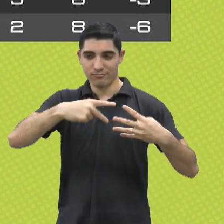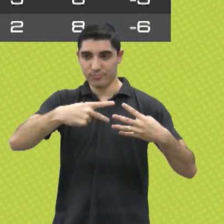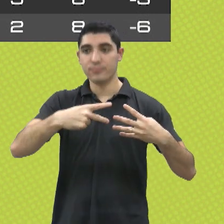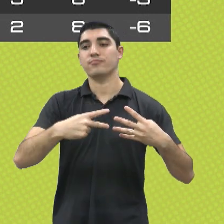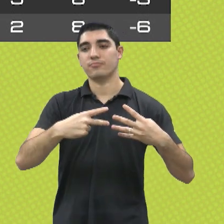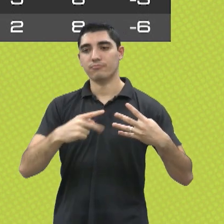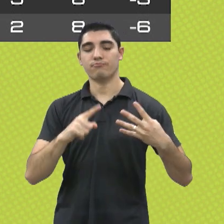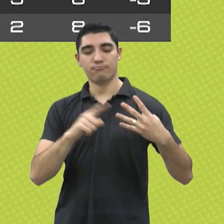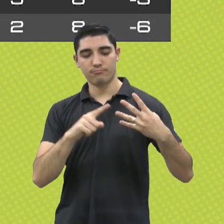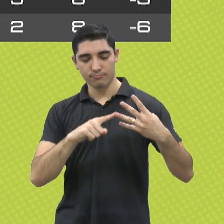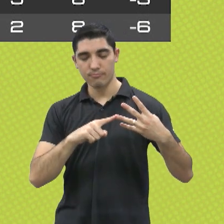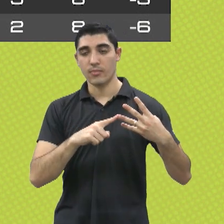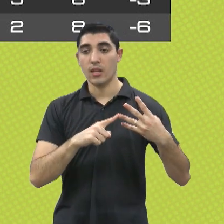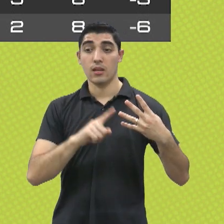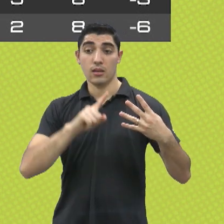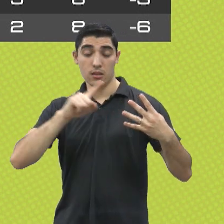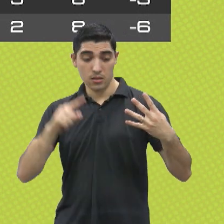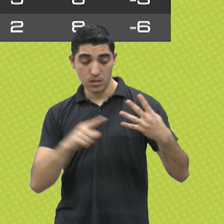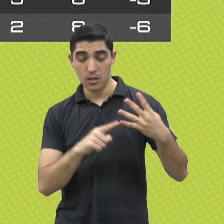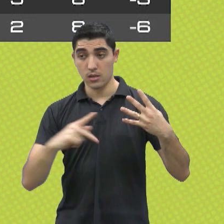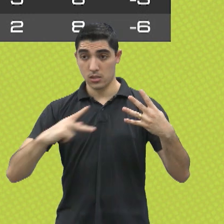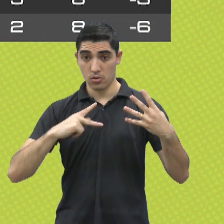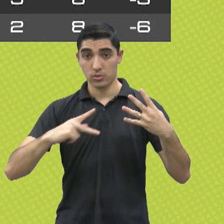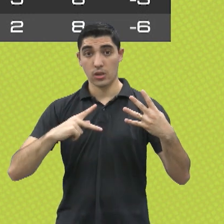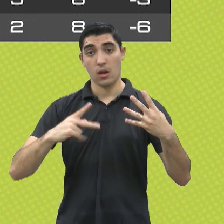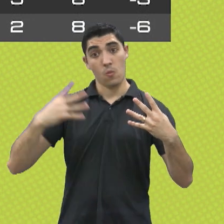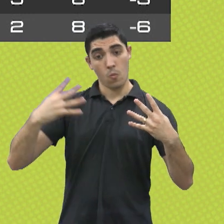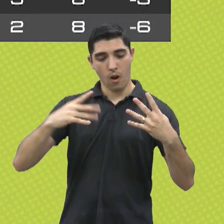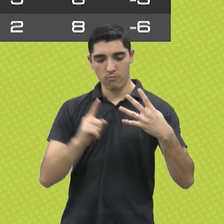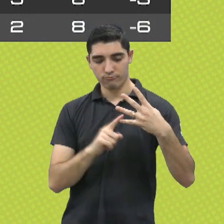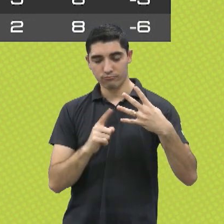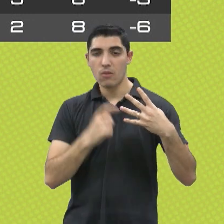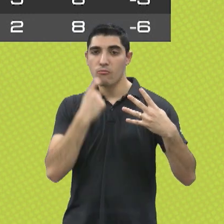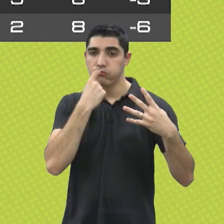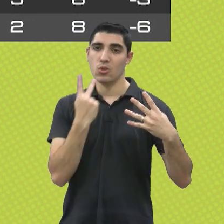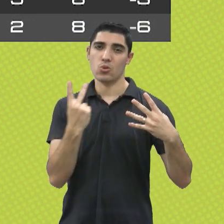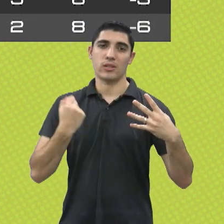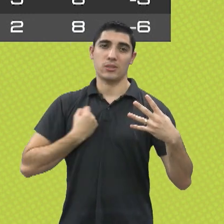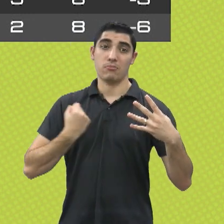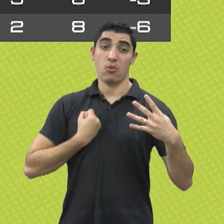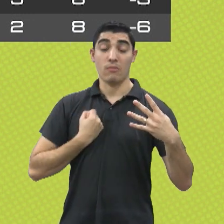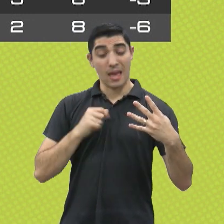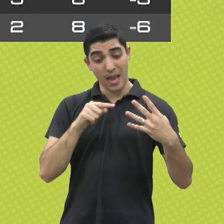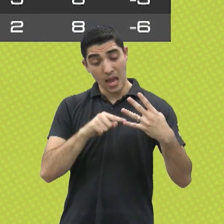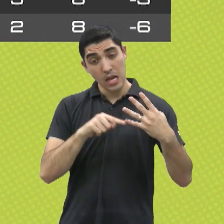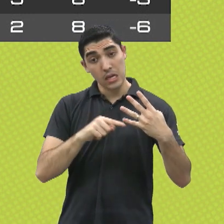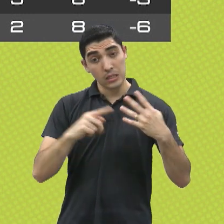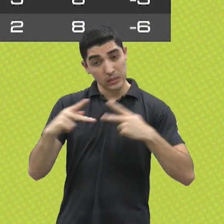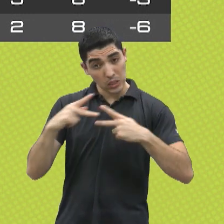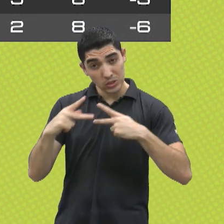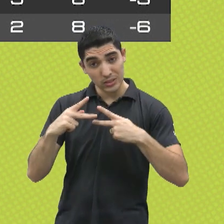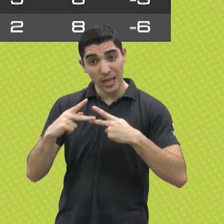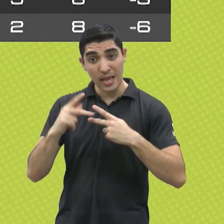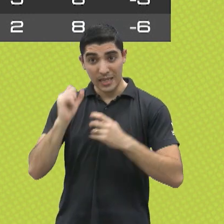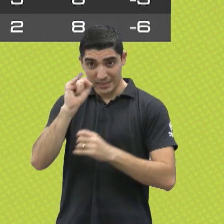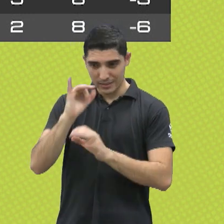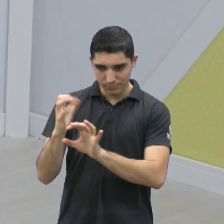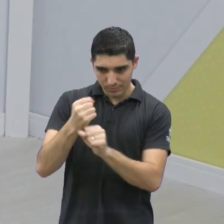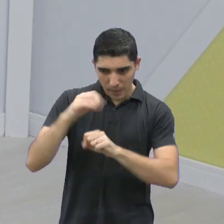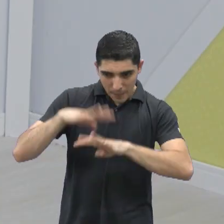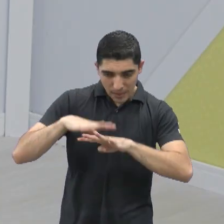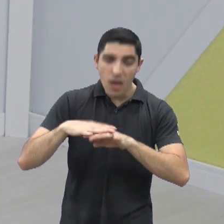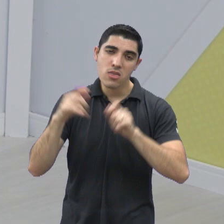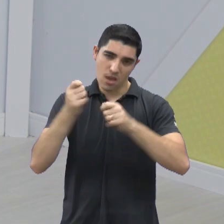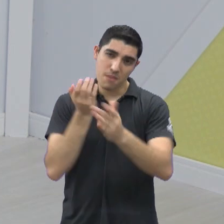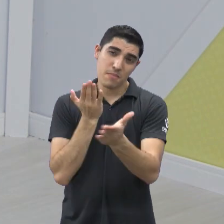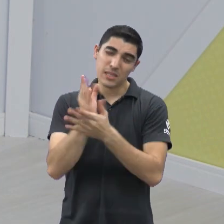em terceiro com 6. O São José na quarta posição com apenas 2 pontos. Matematicamente ainda tem chance, mas realmente está muito difícil agora para os meninos da Águia,